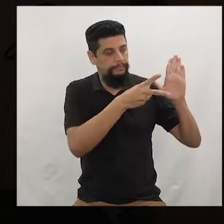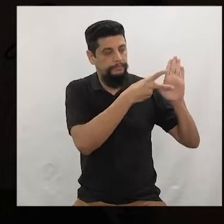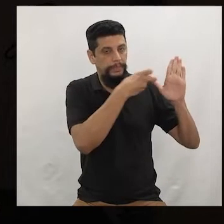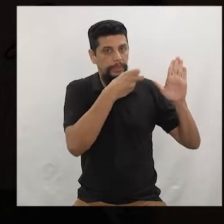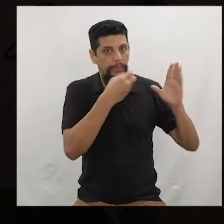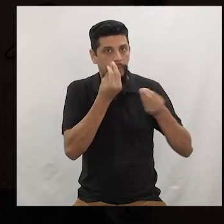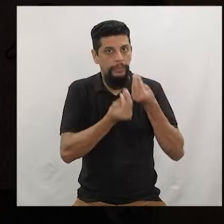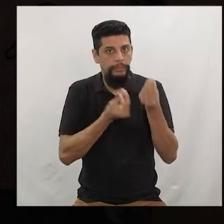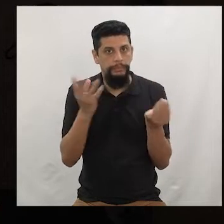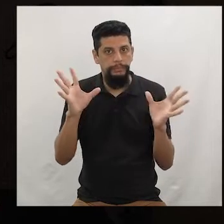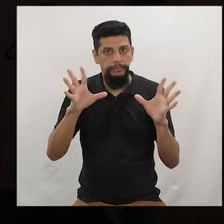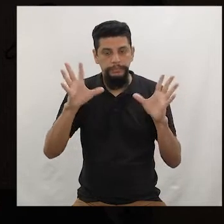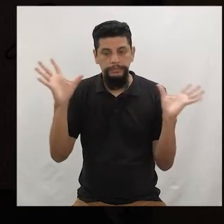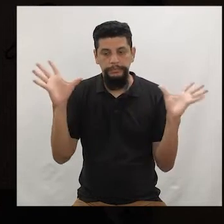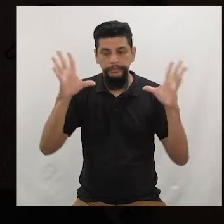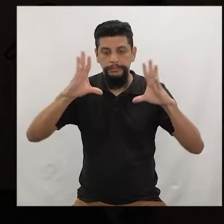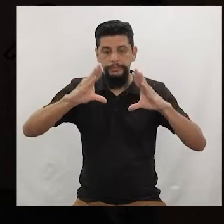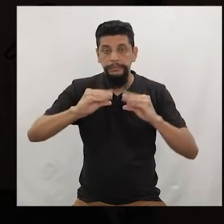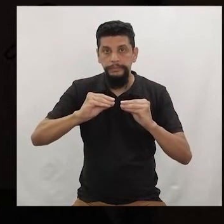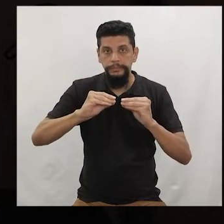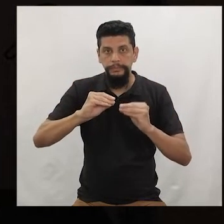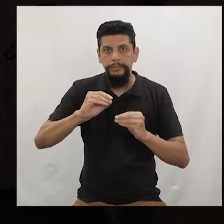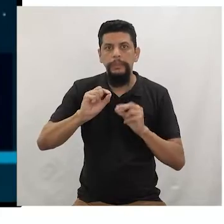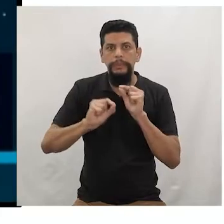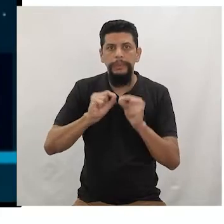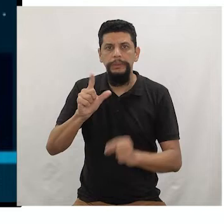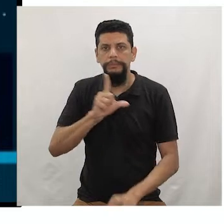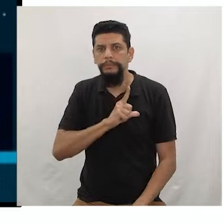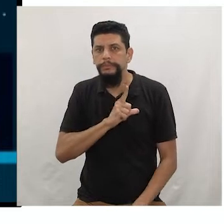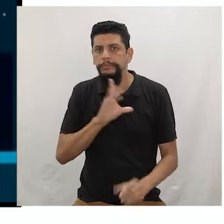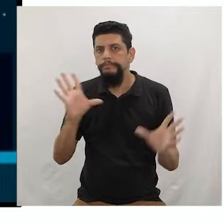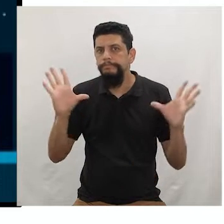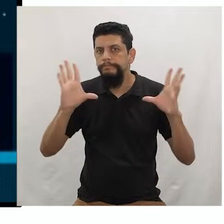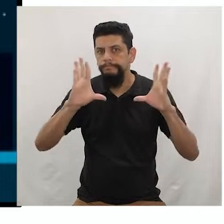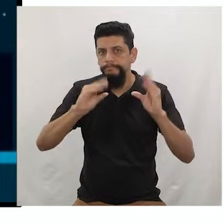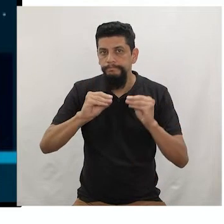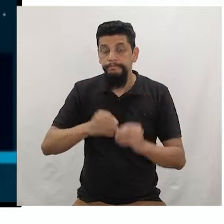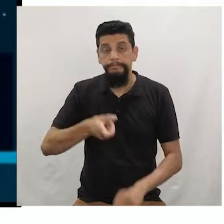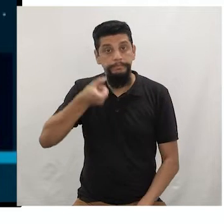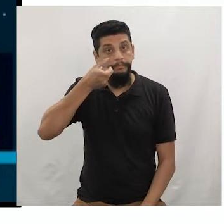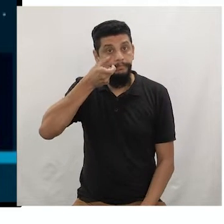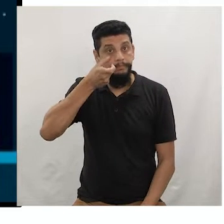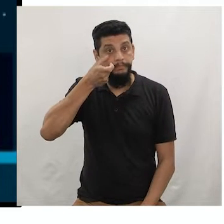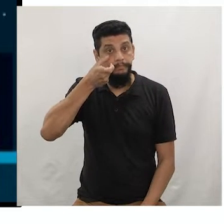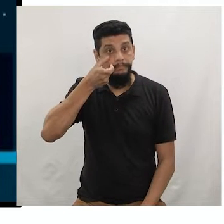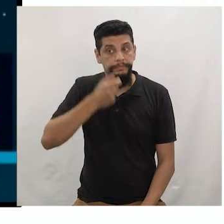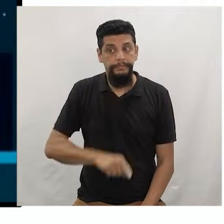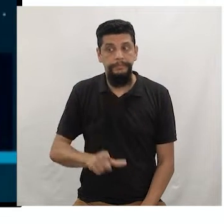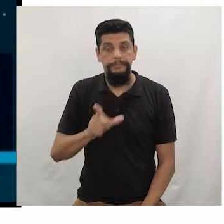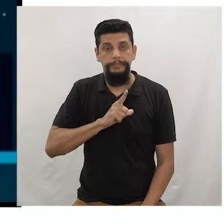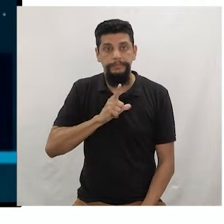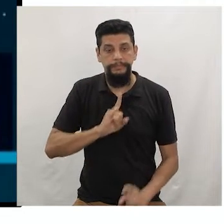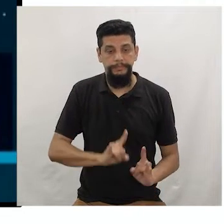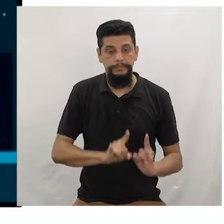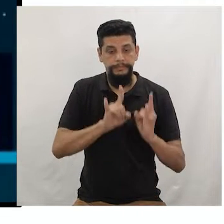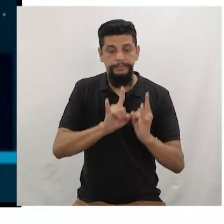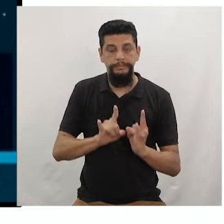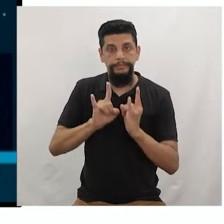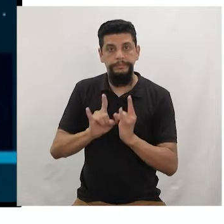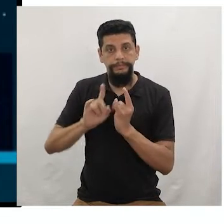na tela como é a noite. O que tem à noite? Vamos ver? Tem